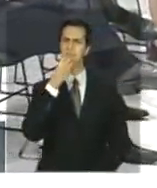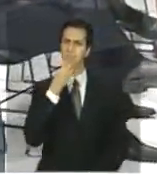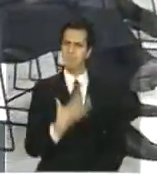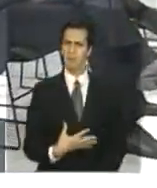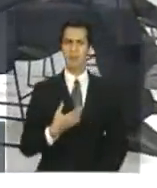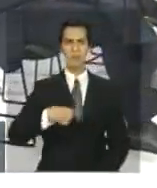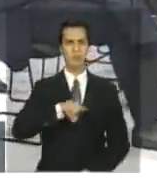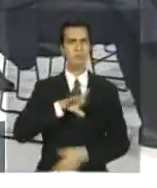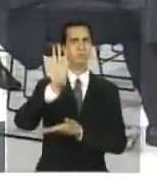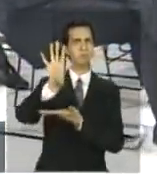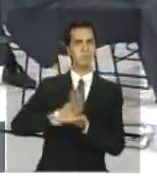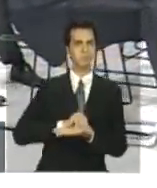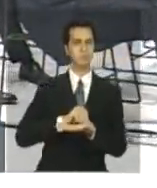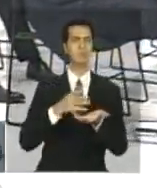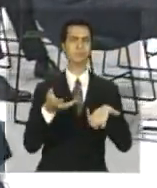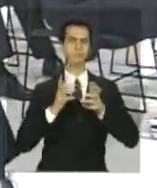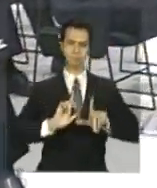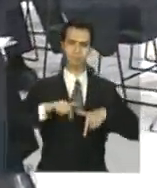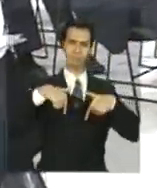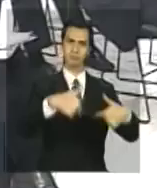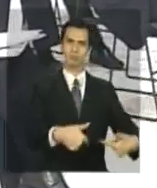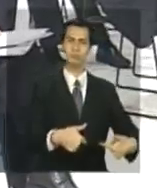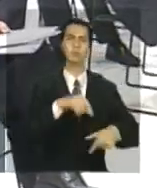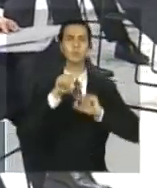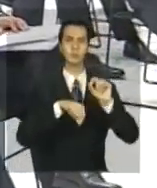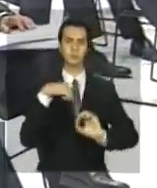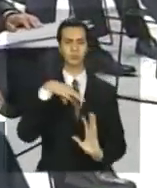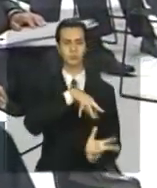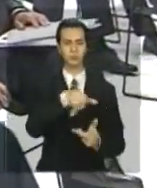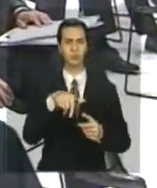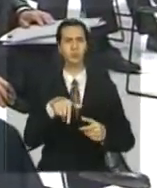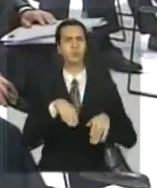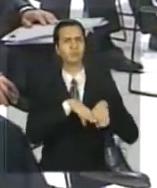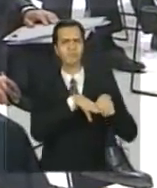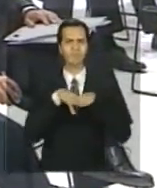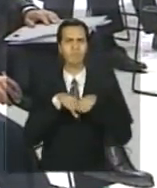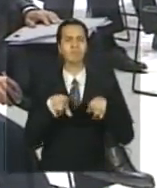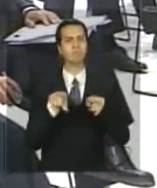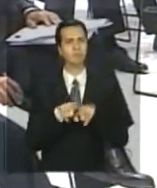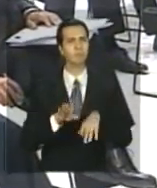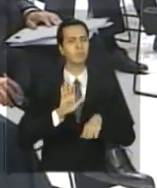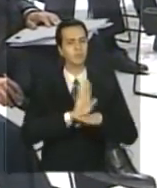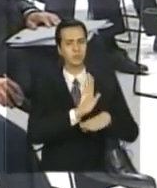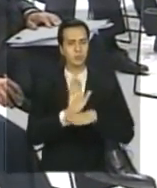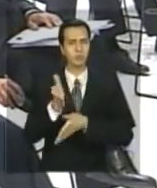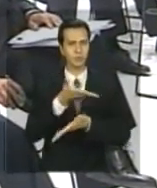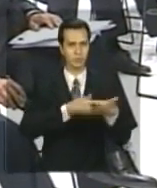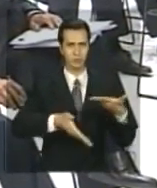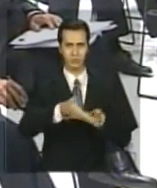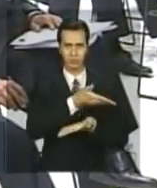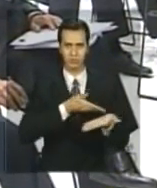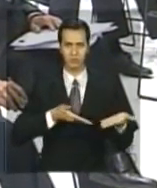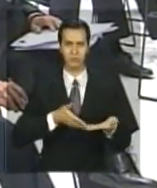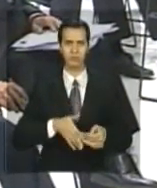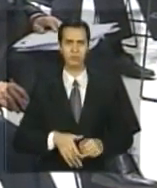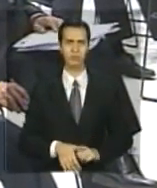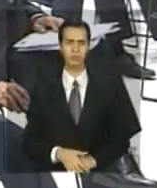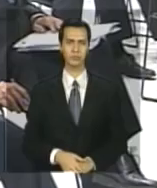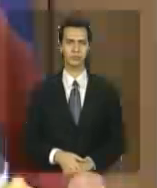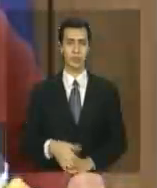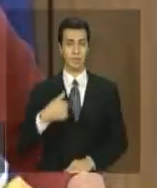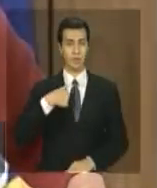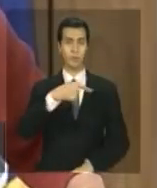que se empenham em construir um mundo mais justo e mais solidário. Na condição de presidenta